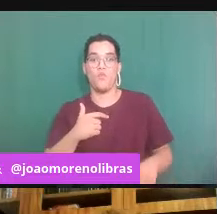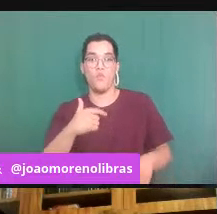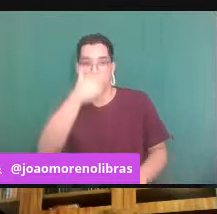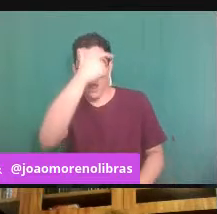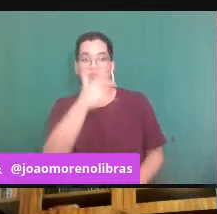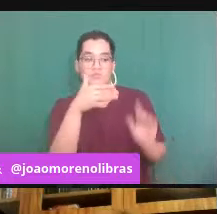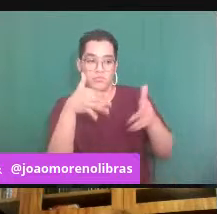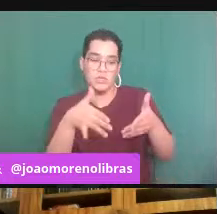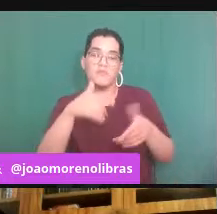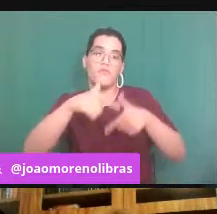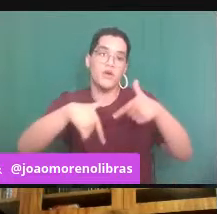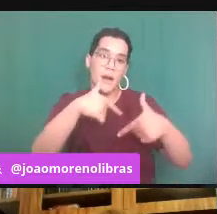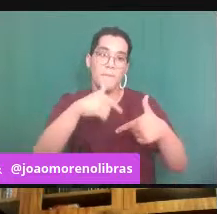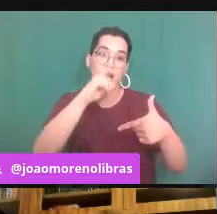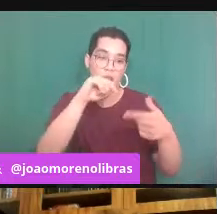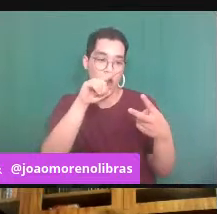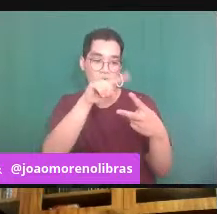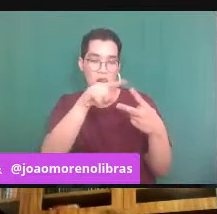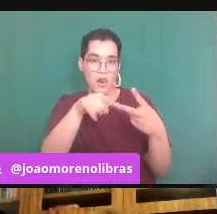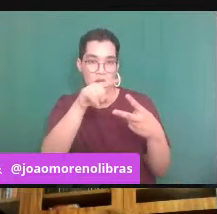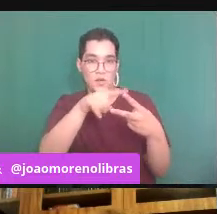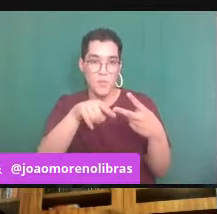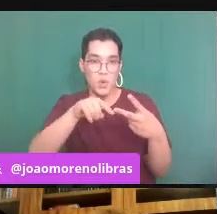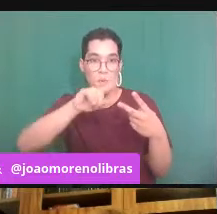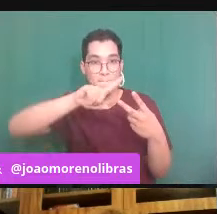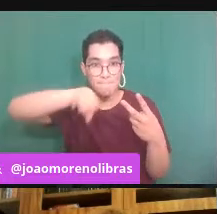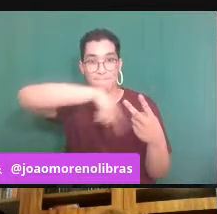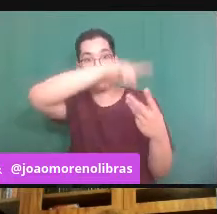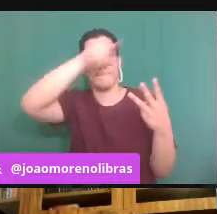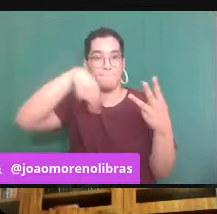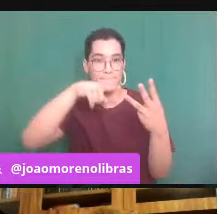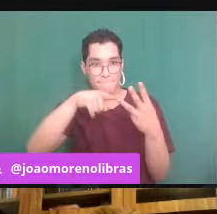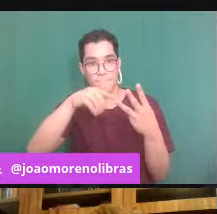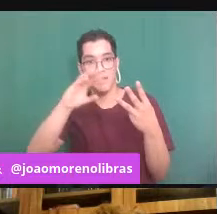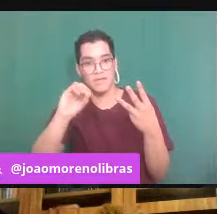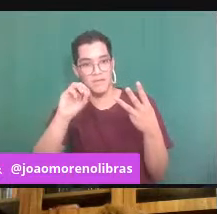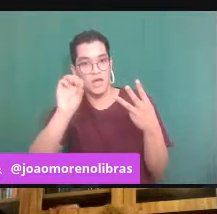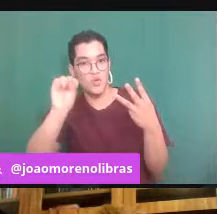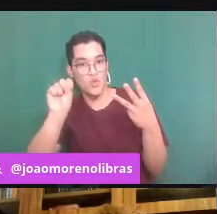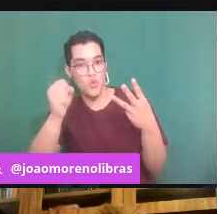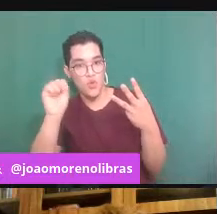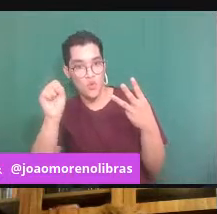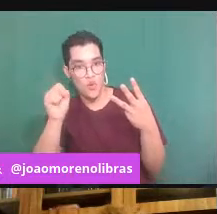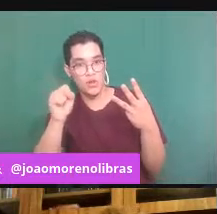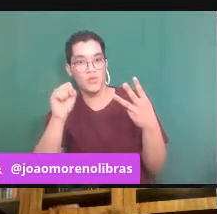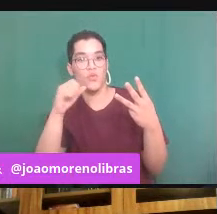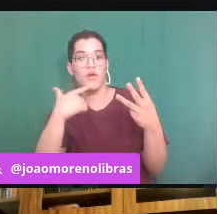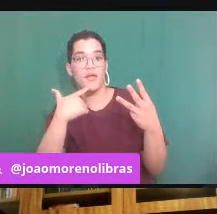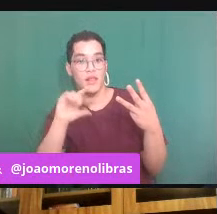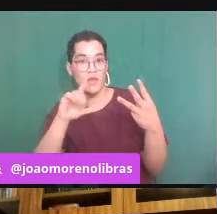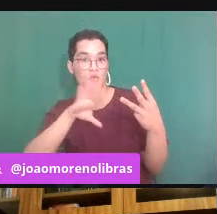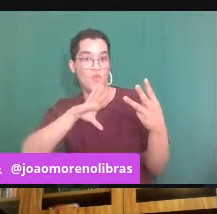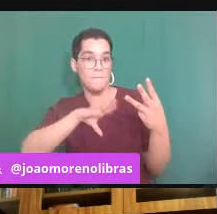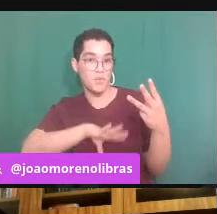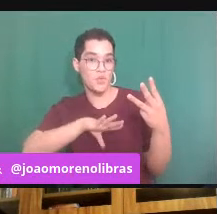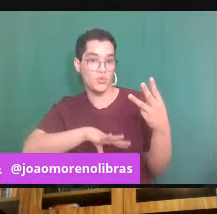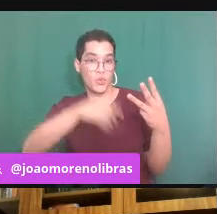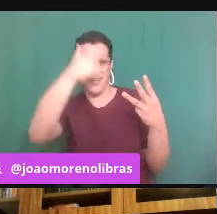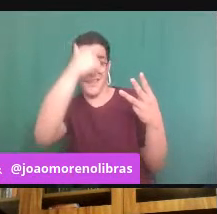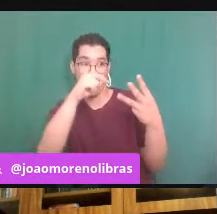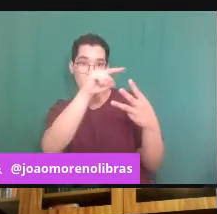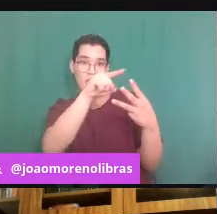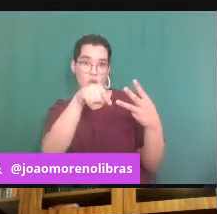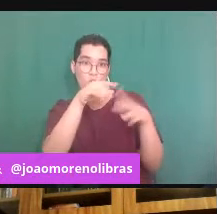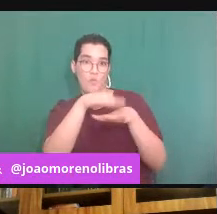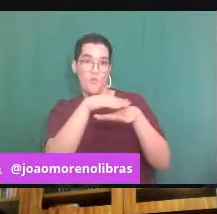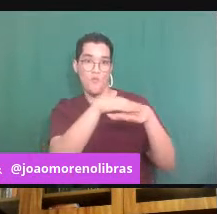nesses dois pontos, e no meu caso no terceiro também, que é o 08, língua portuguesa. Para falar de tendências da pesquisa,